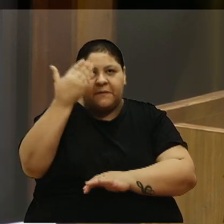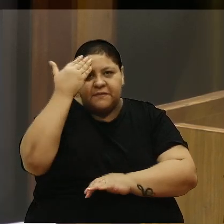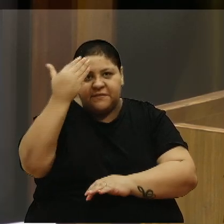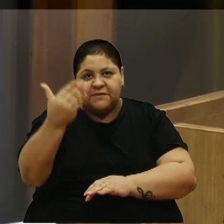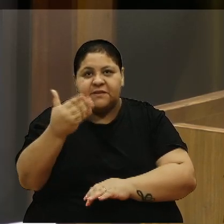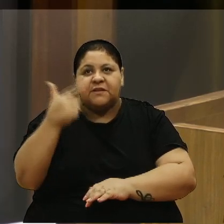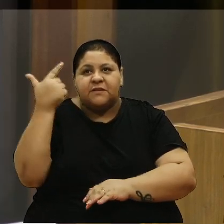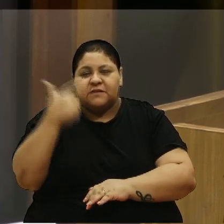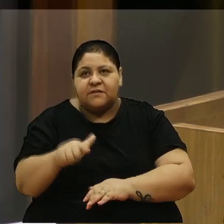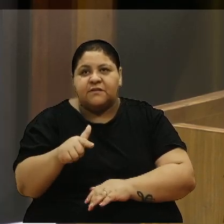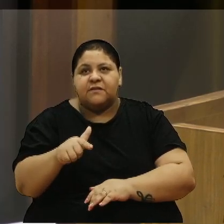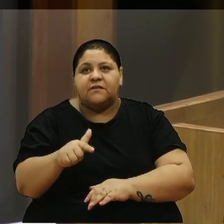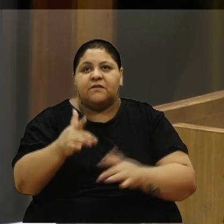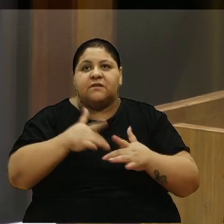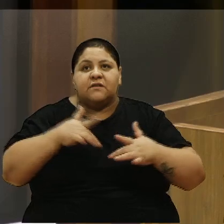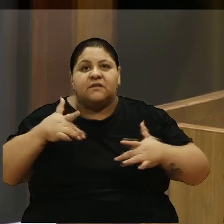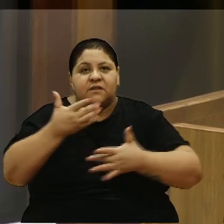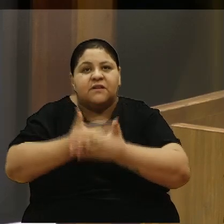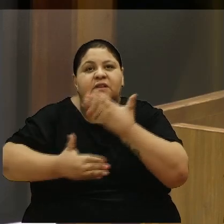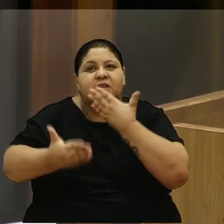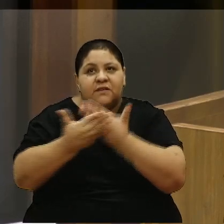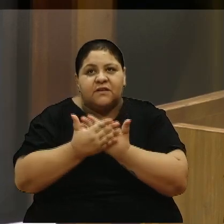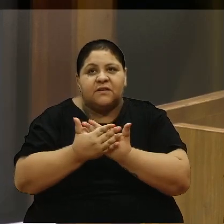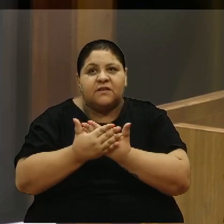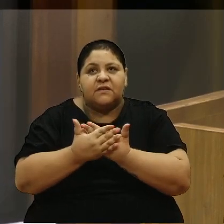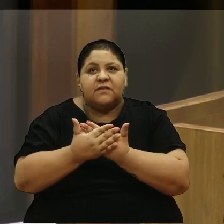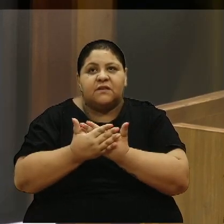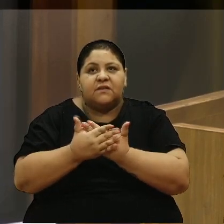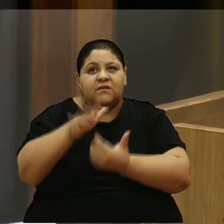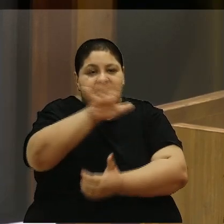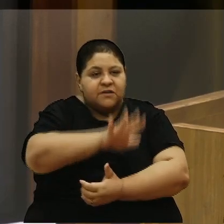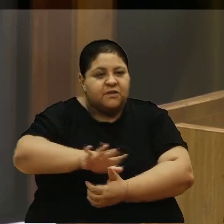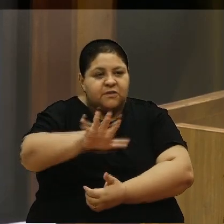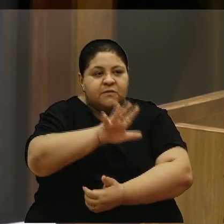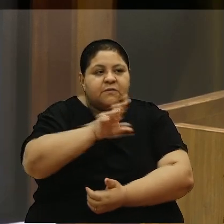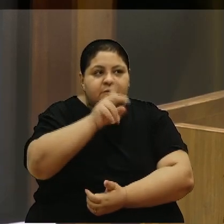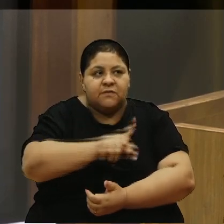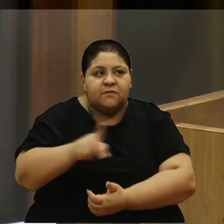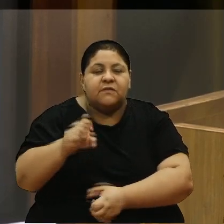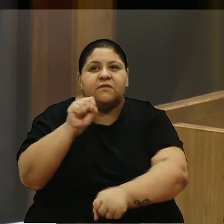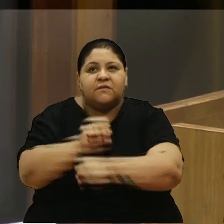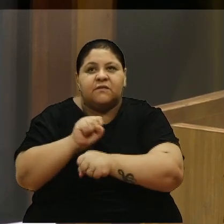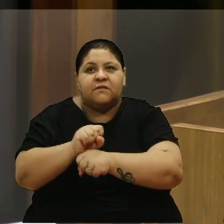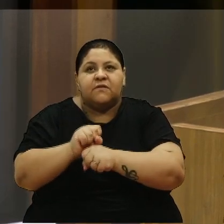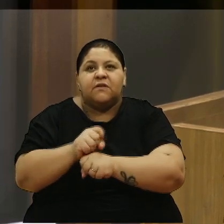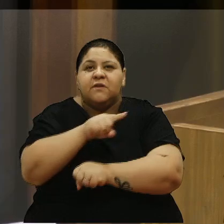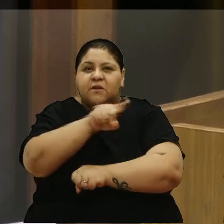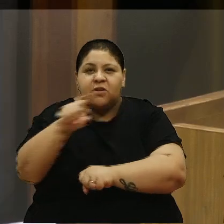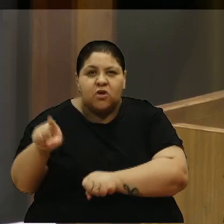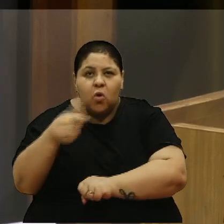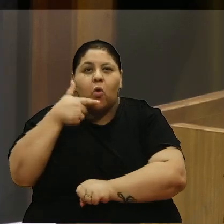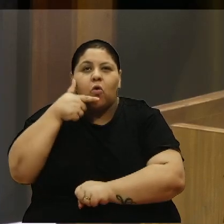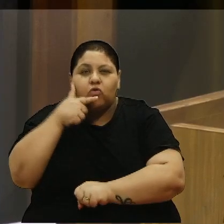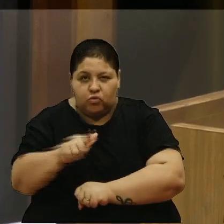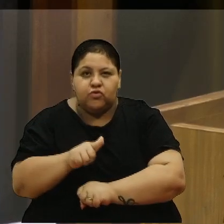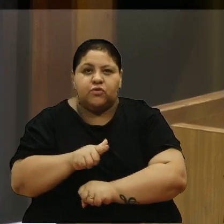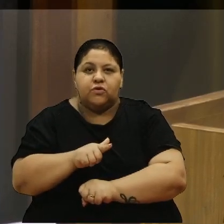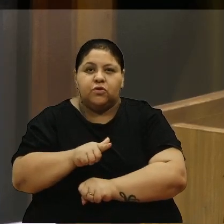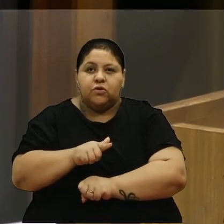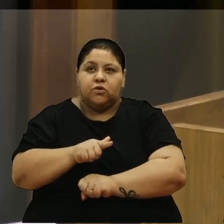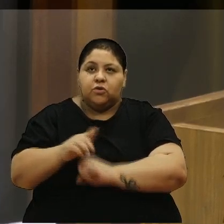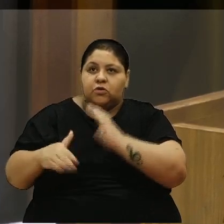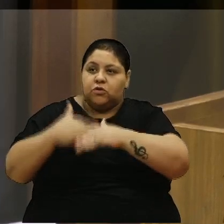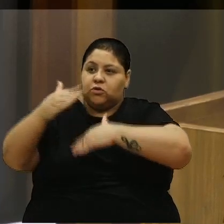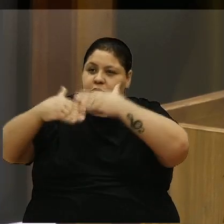obrigado e, novamente, pessoal, eu solidarizo com toda a classe dos professores. Espero que vocês consigam, que vocês evoluam